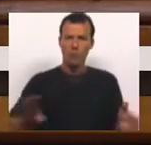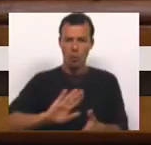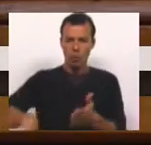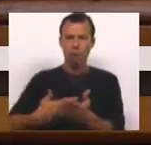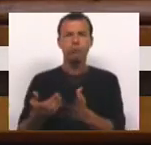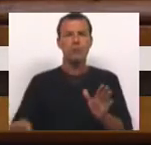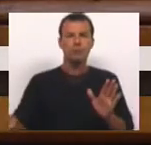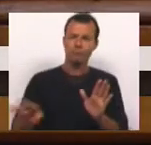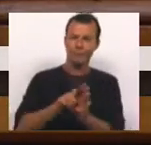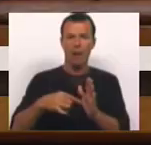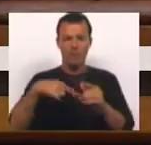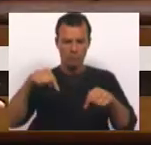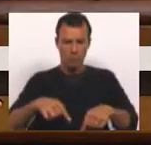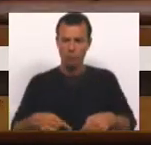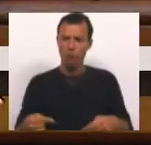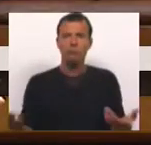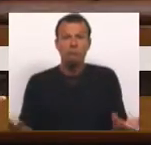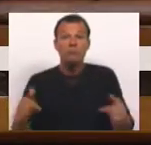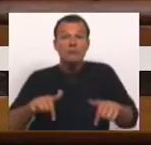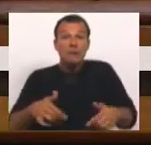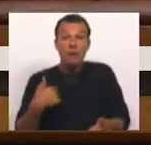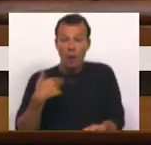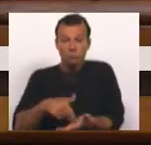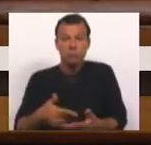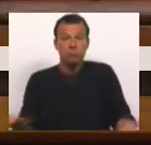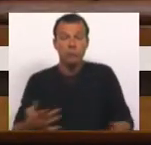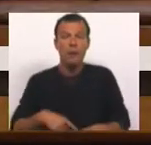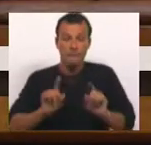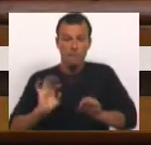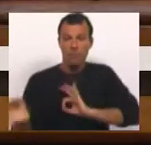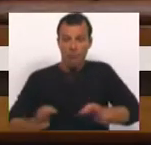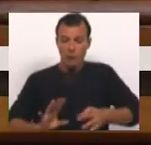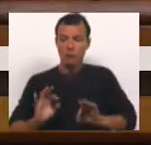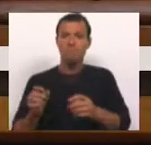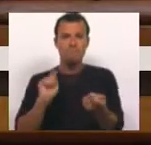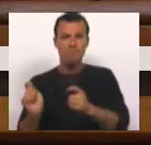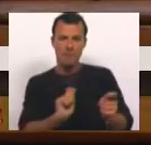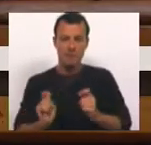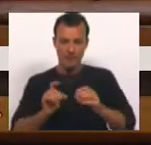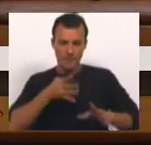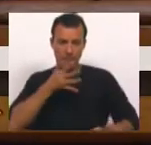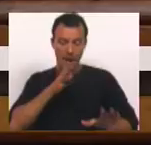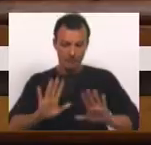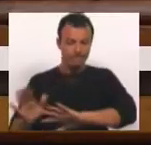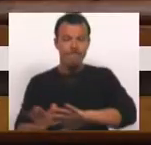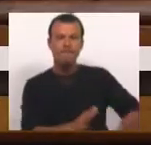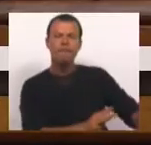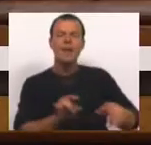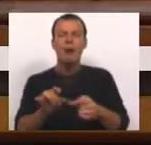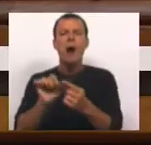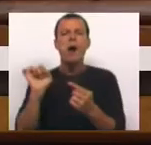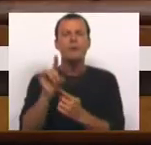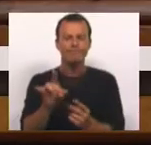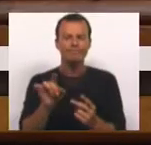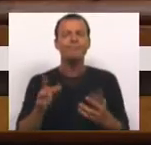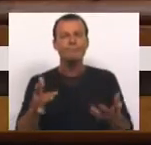para este agendamento, para o dia de hoje, e aqui estamos, preparados para o debate. A segunda nota prévia que aqui gostaríamos de deixar,